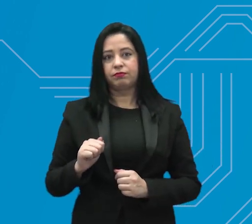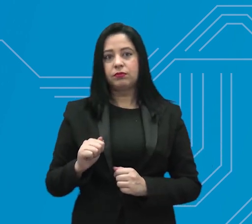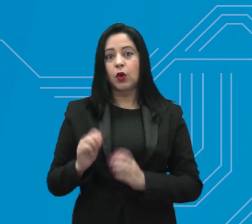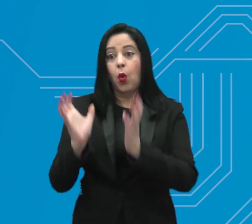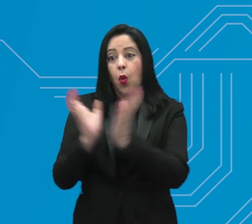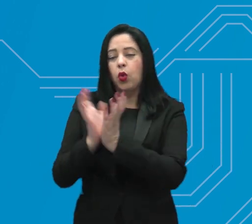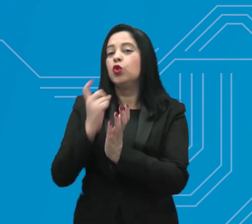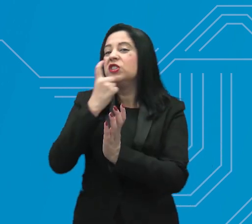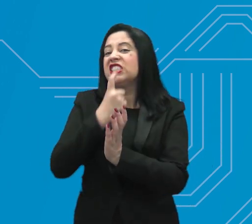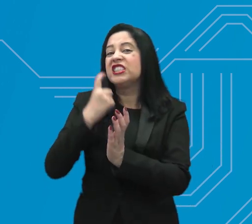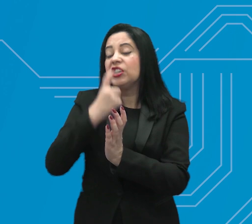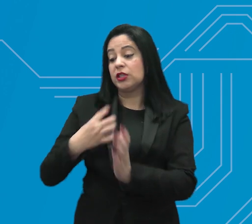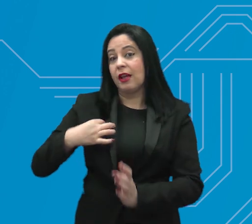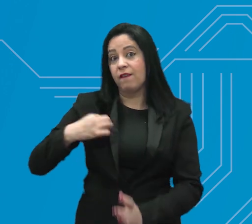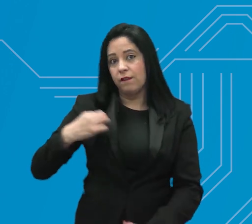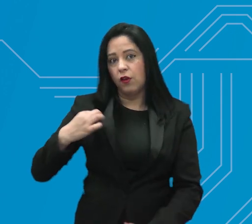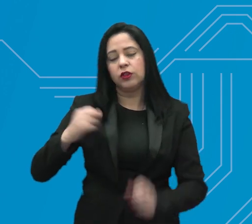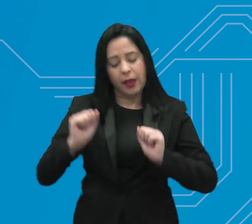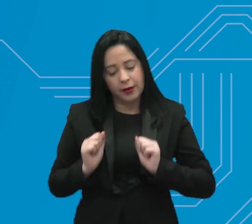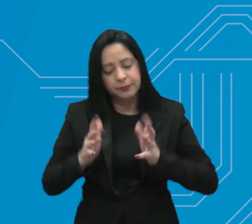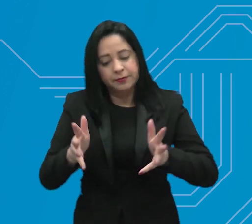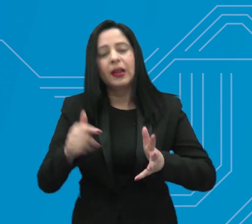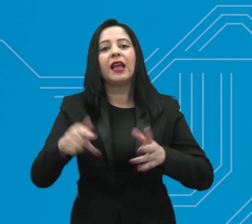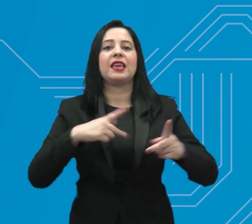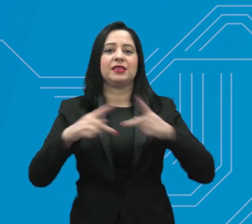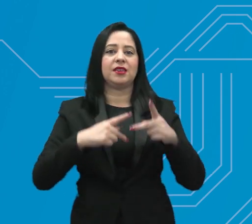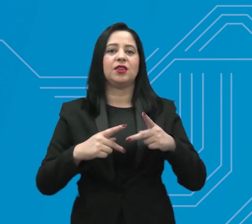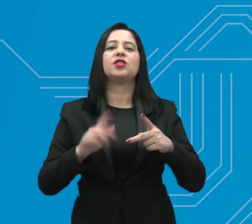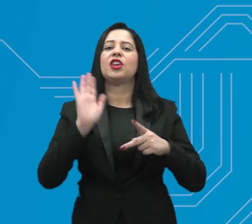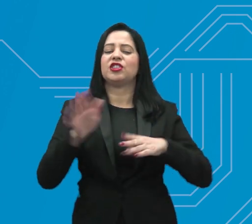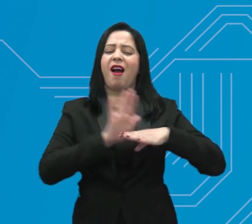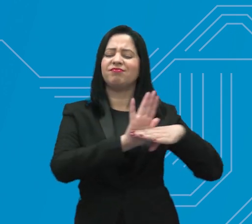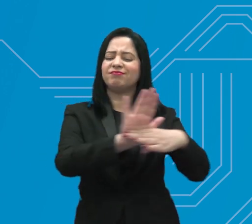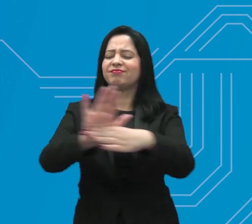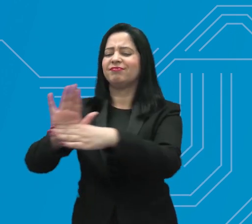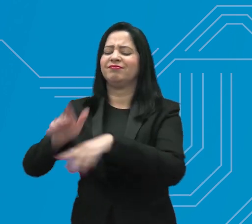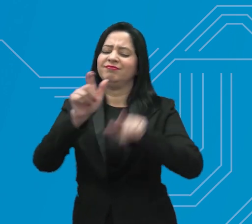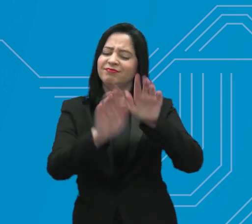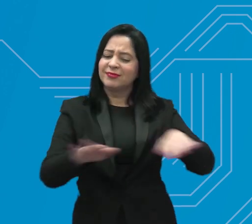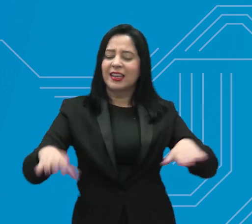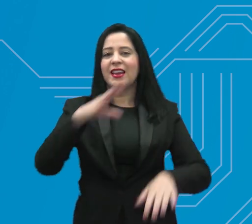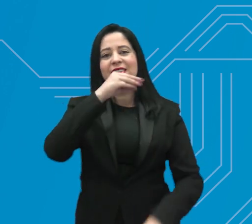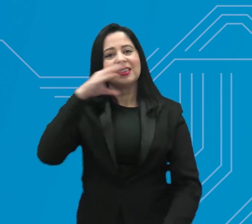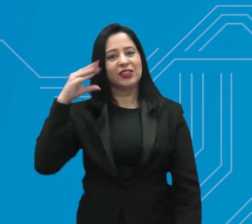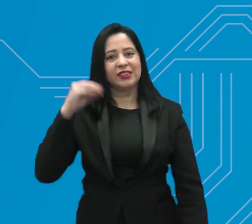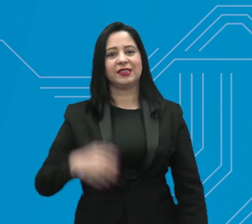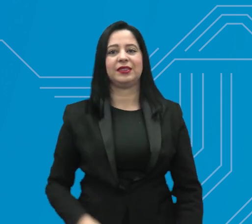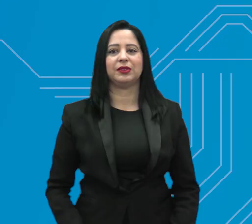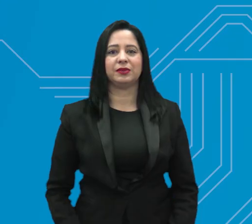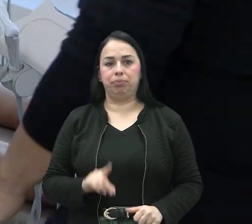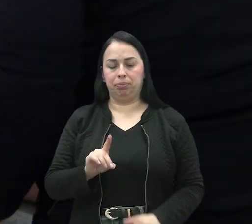maior rede de dentistas voluntários do mundo também atua aqui em São José e já fez a diferença na vida de muitas crianças